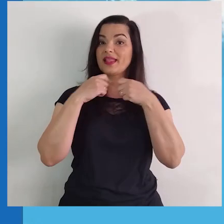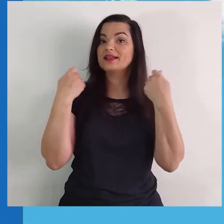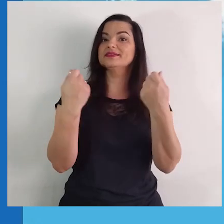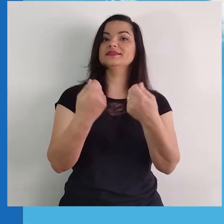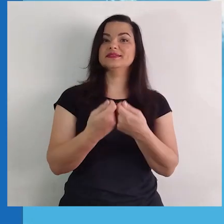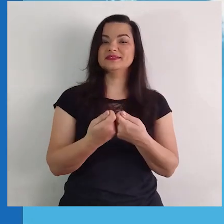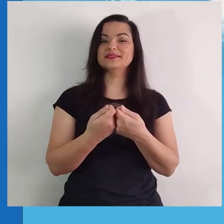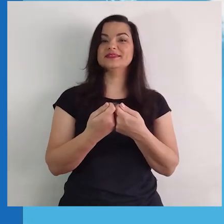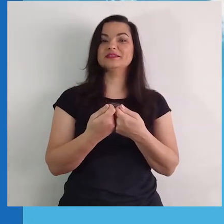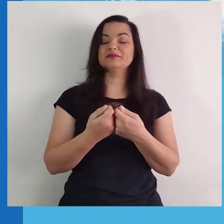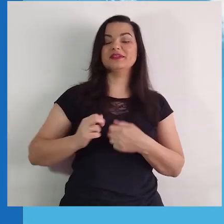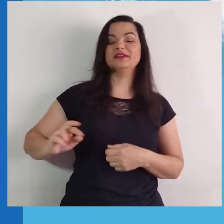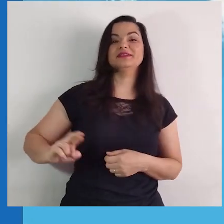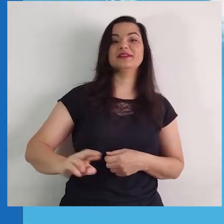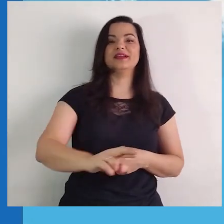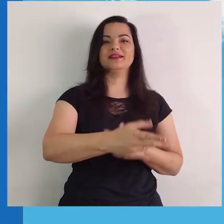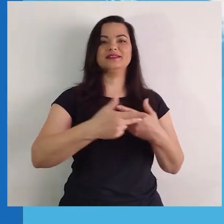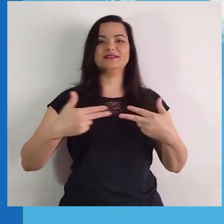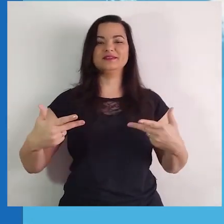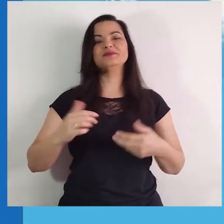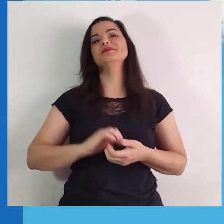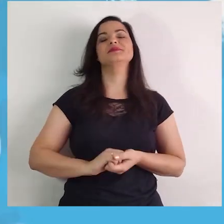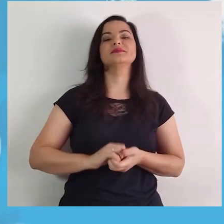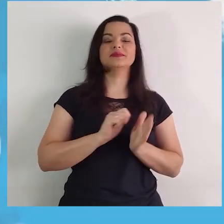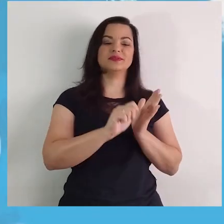A Assembleia dos Ratos, fábula de Esopo.